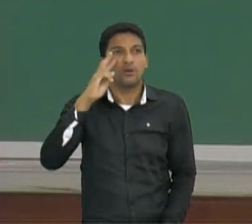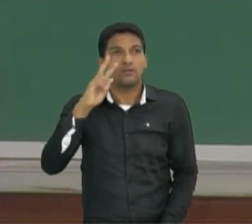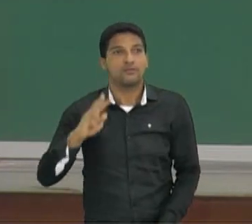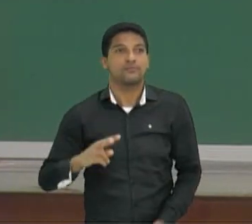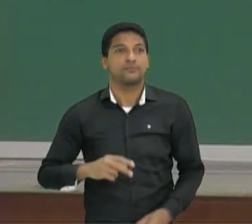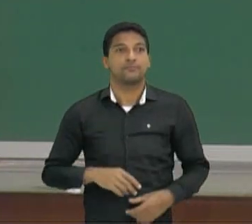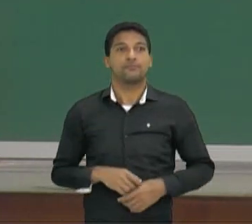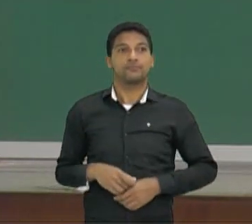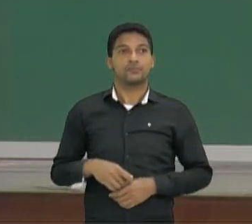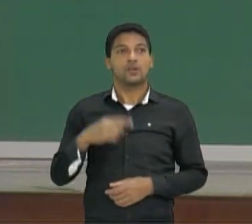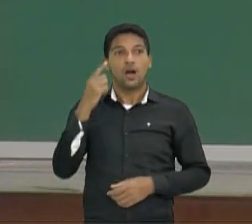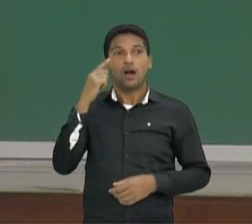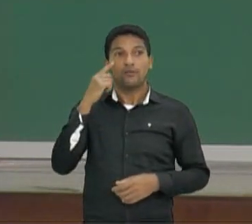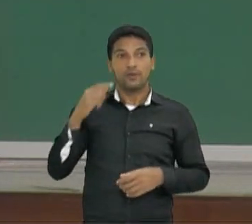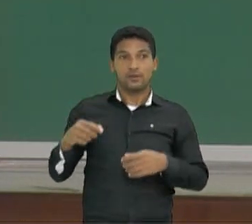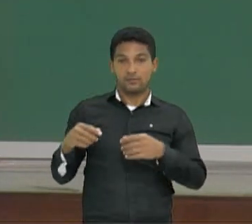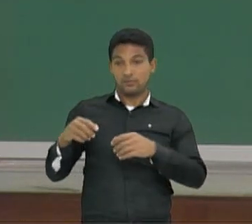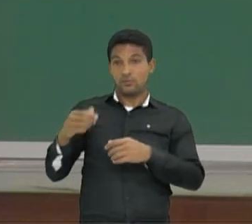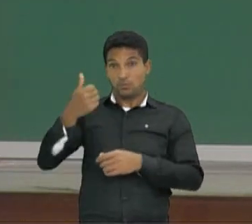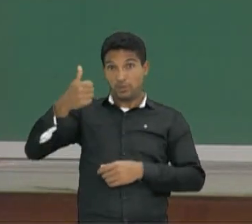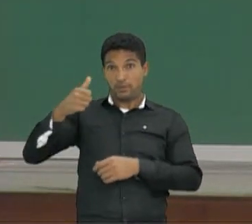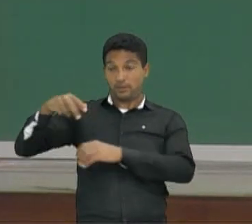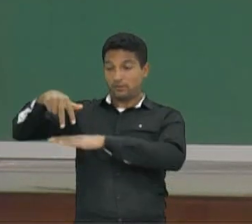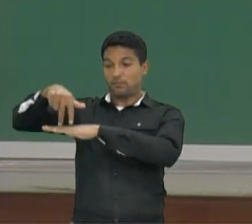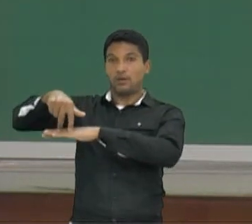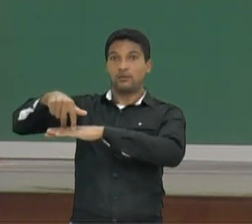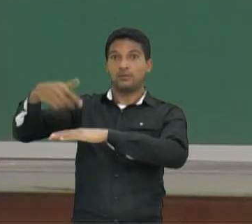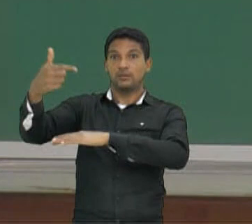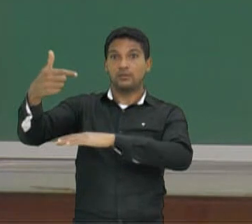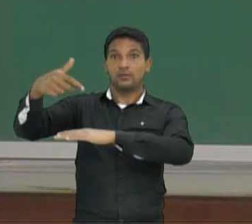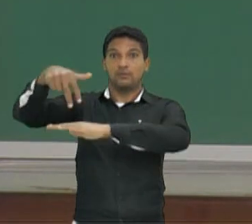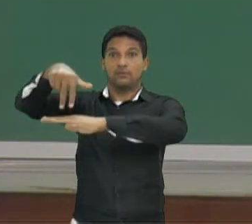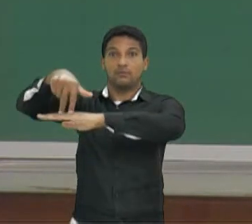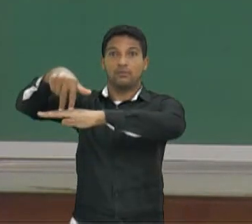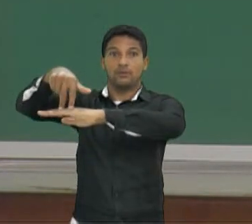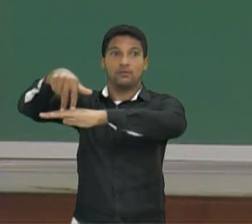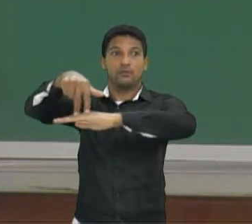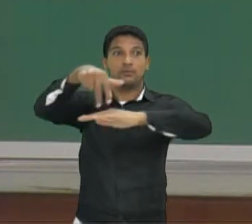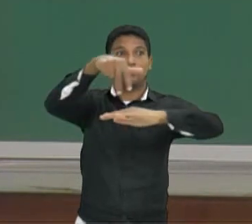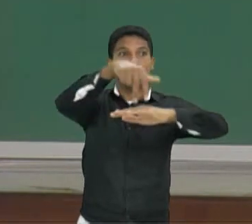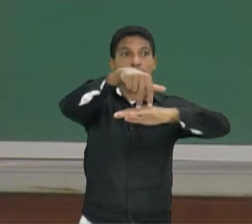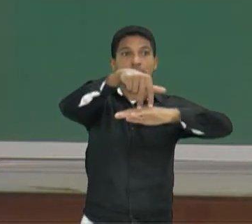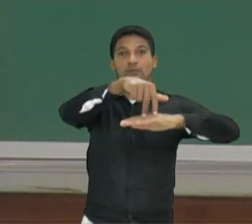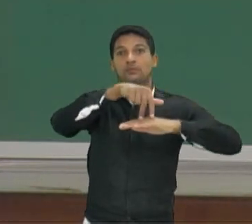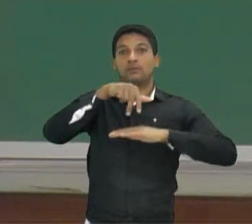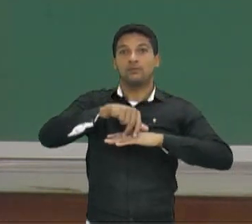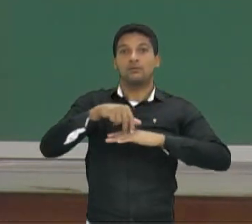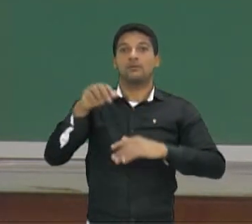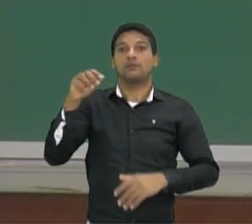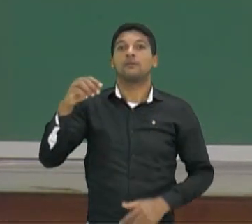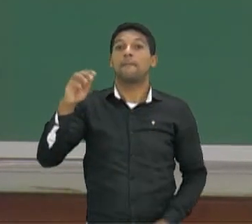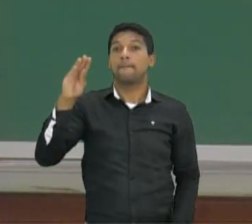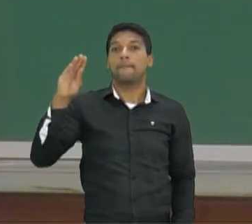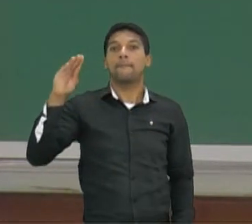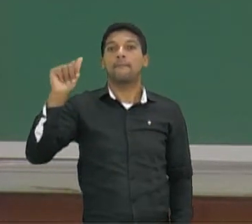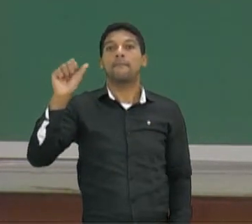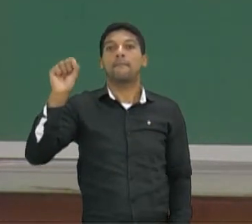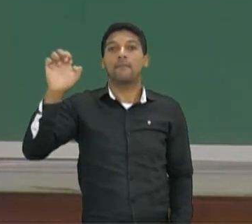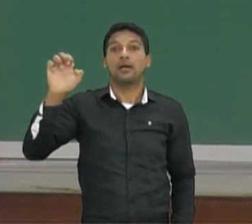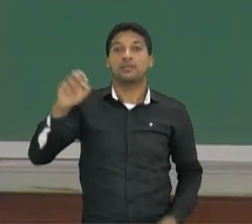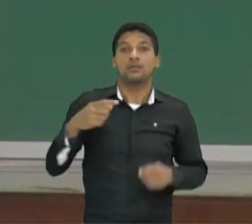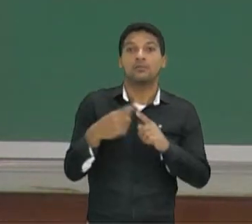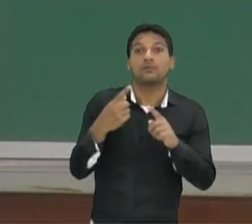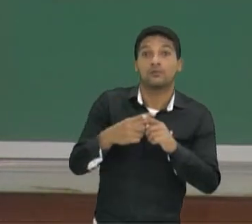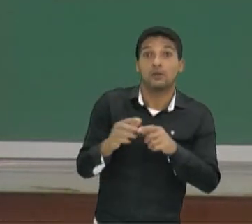chamado de home plate, primeira base, segunda base e terceira base. Então são esses espaços que os jogadores têm que correr,